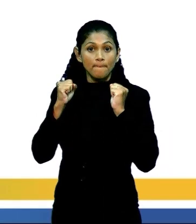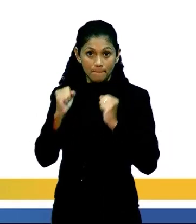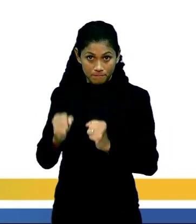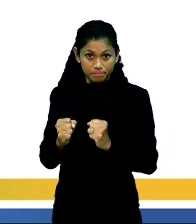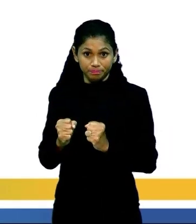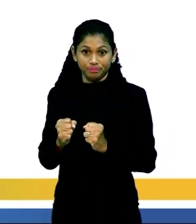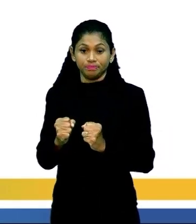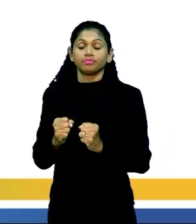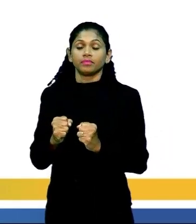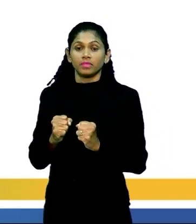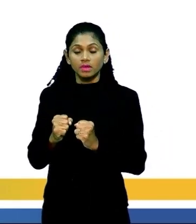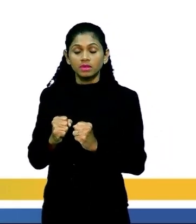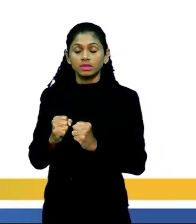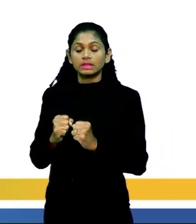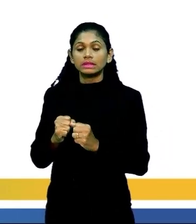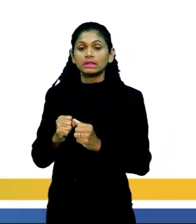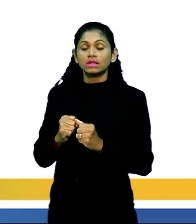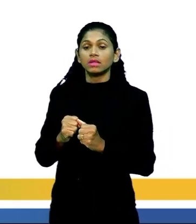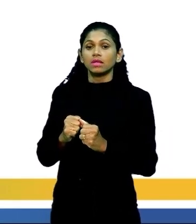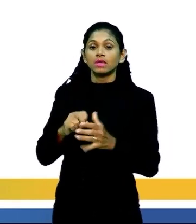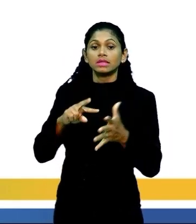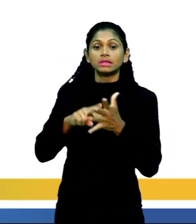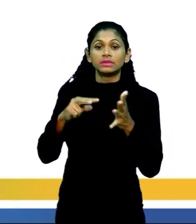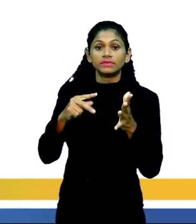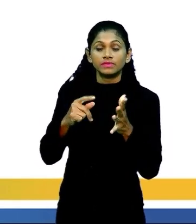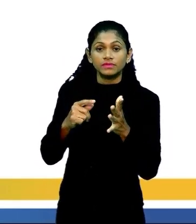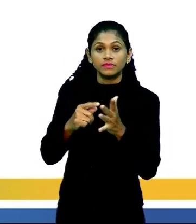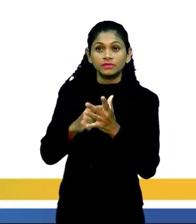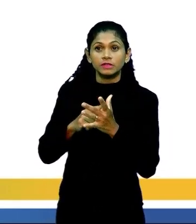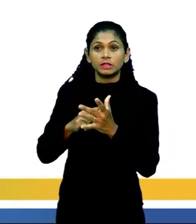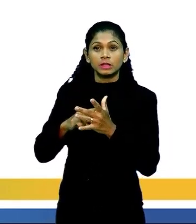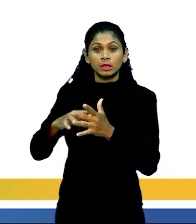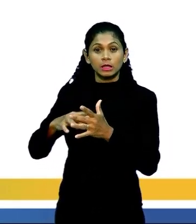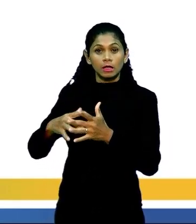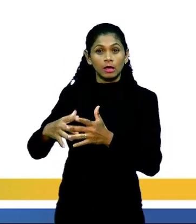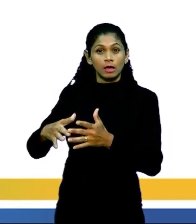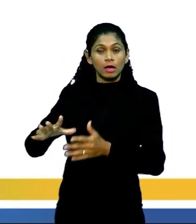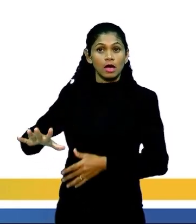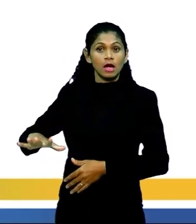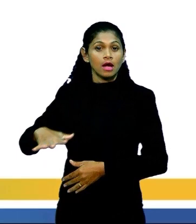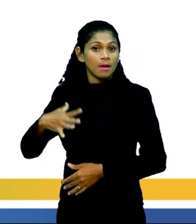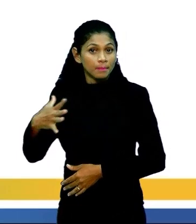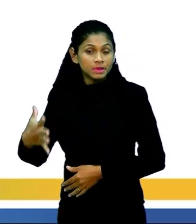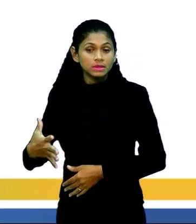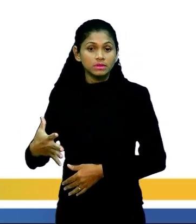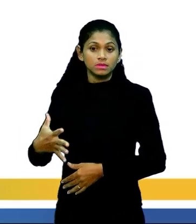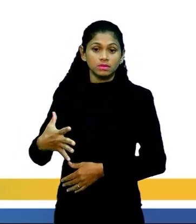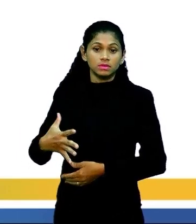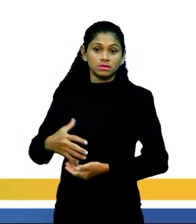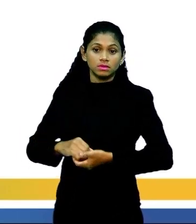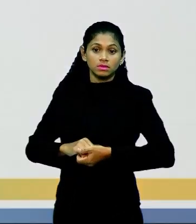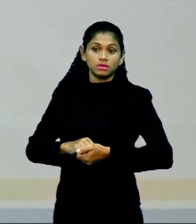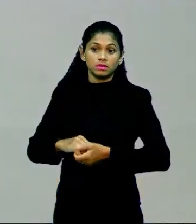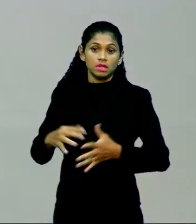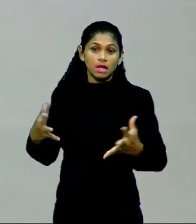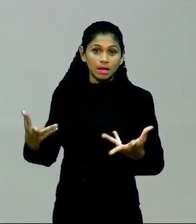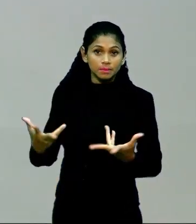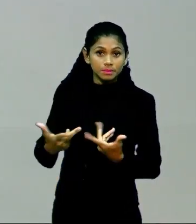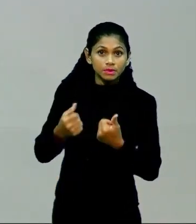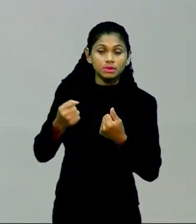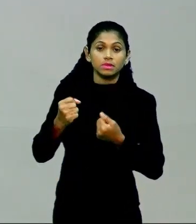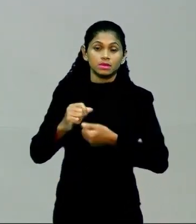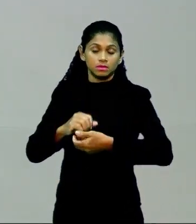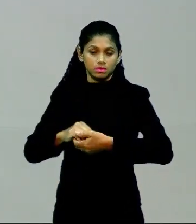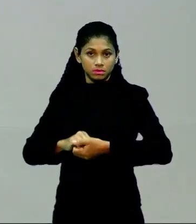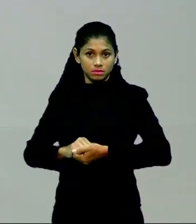expressar capacidade, habilidade, sugestão, possibilidade ou permissão.